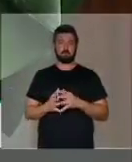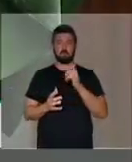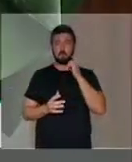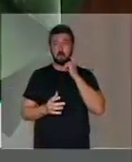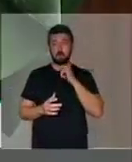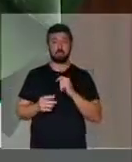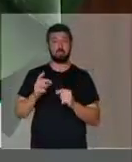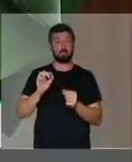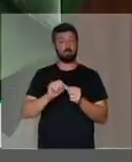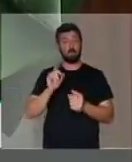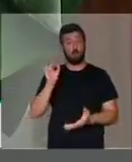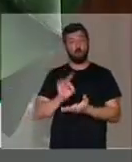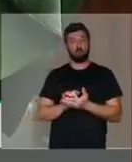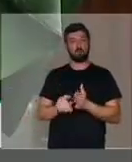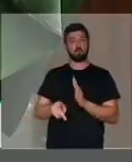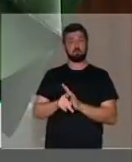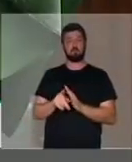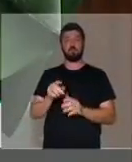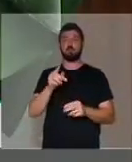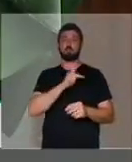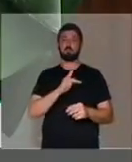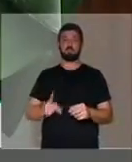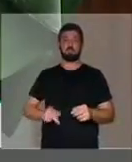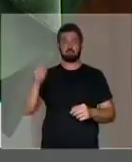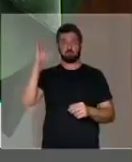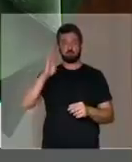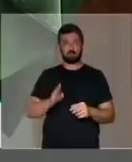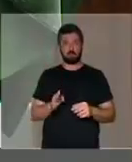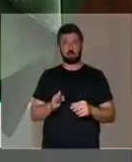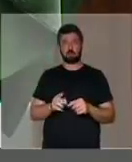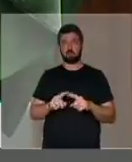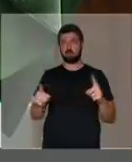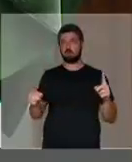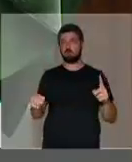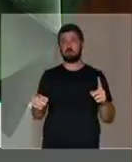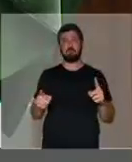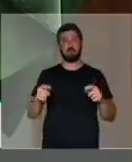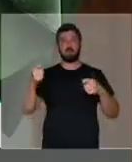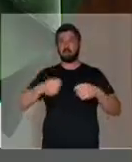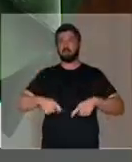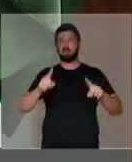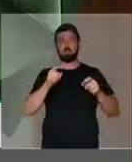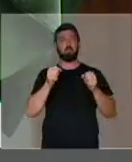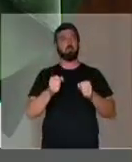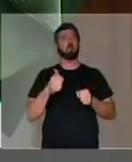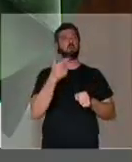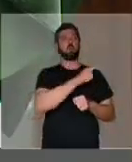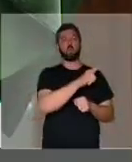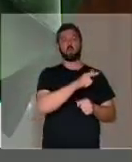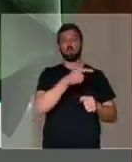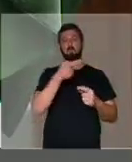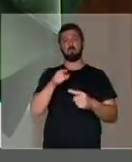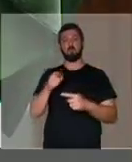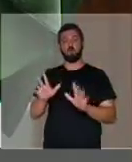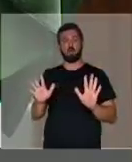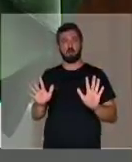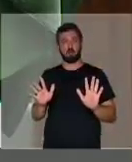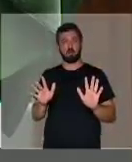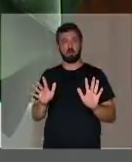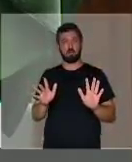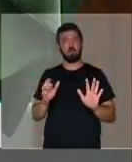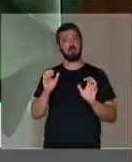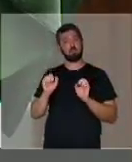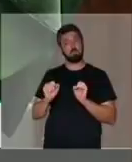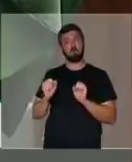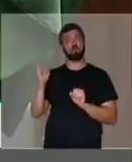de ofício pelo Presidente da República e que não depende de provocação por outros poderes. Sob esse prisma,